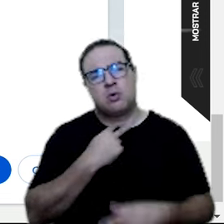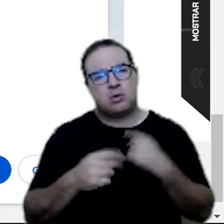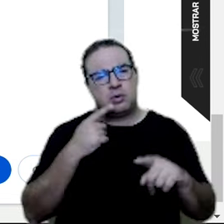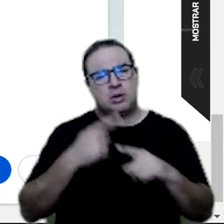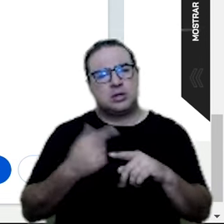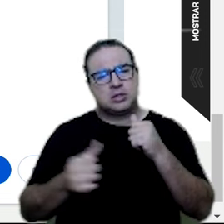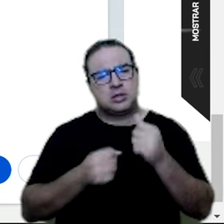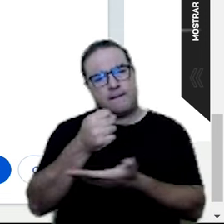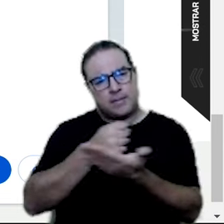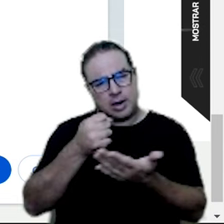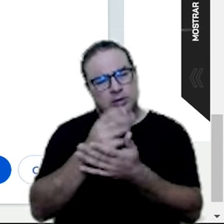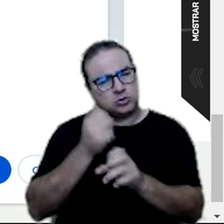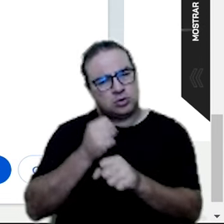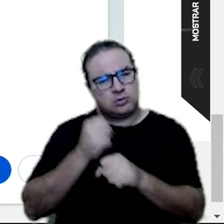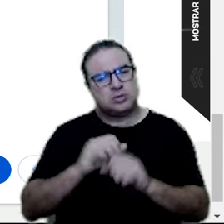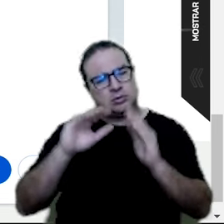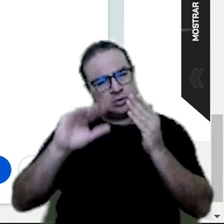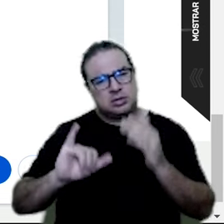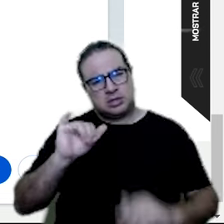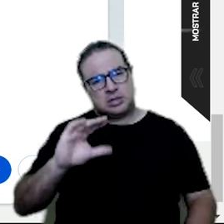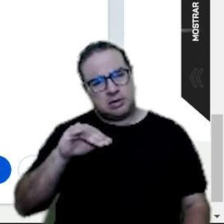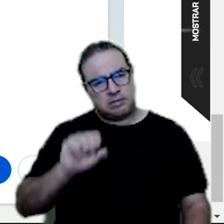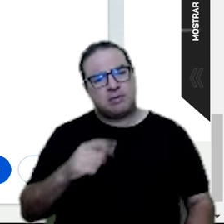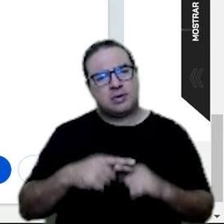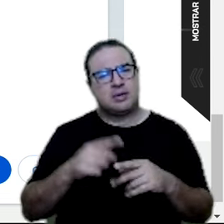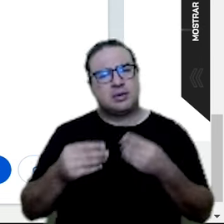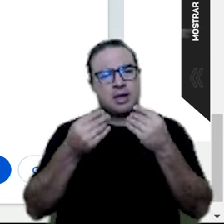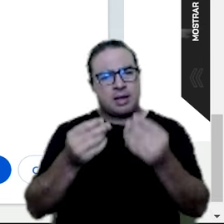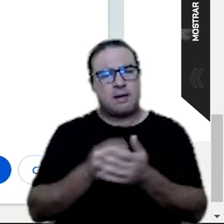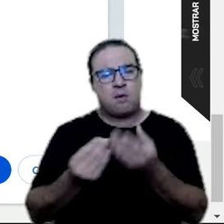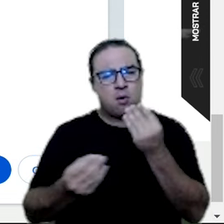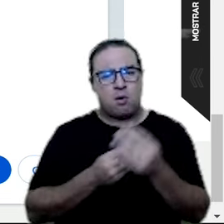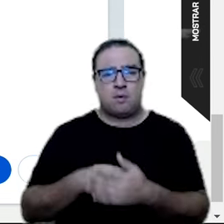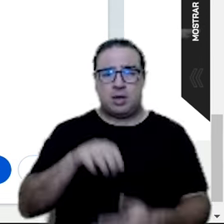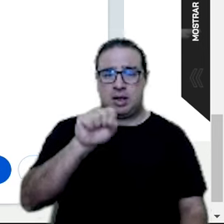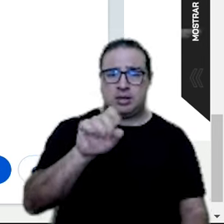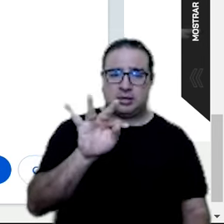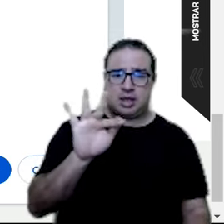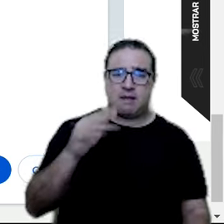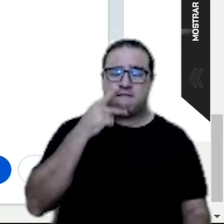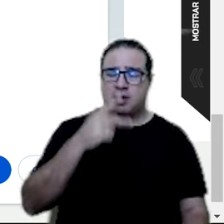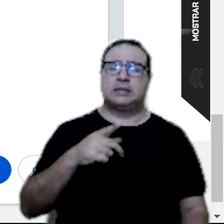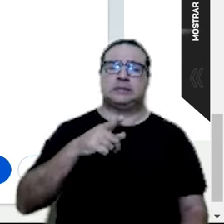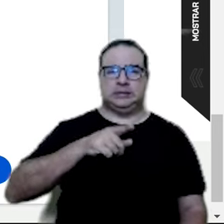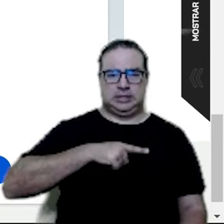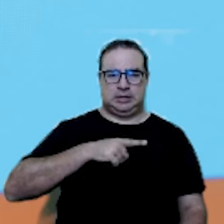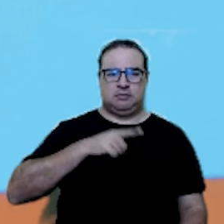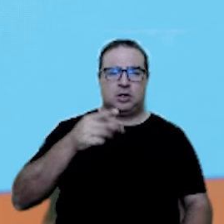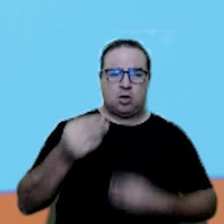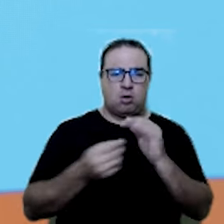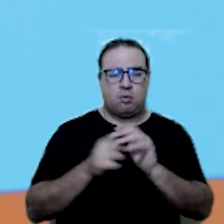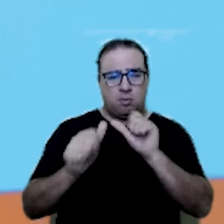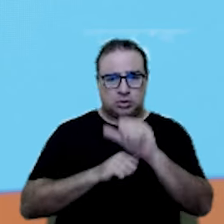mas não pode que tá tirando a base de cálculo tá diminuindo o ICMS eles trouxeram uma parte do STF lá que fala que tem é